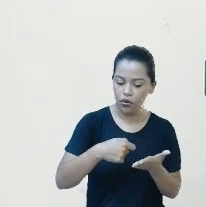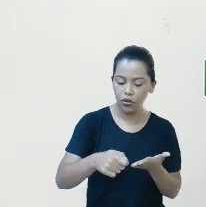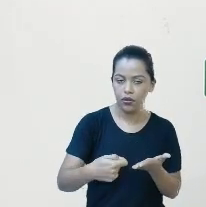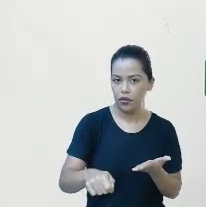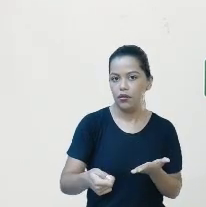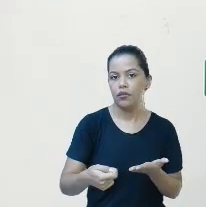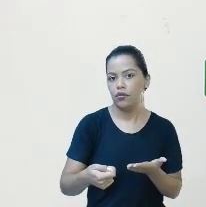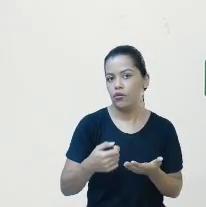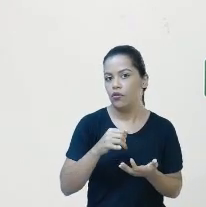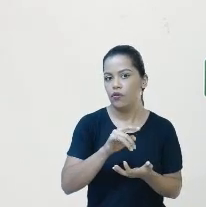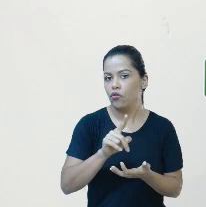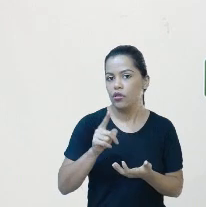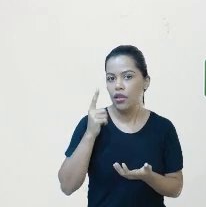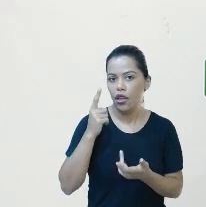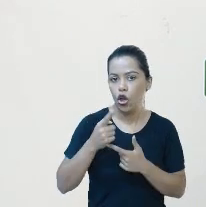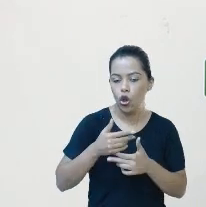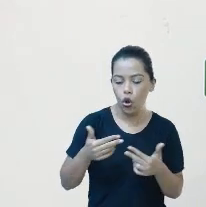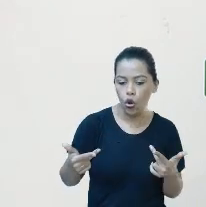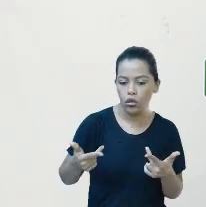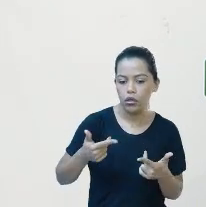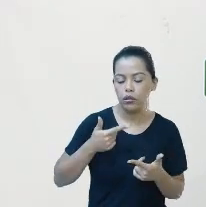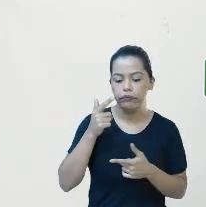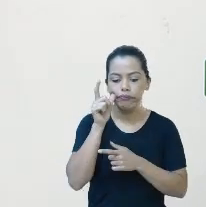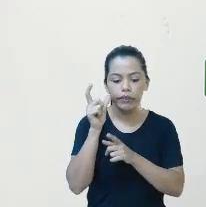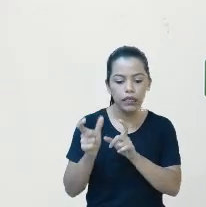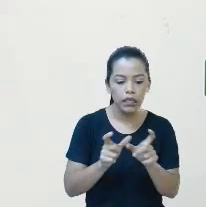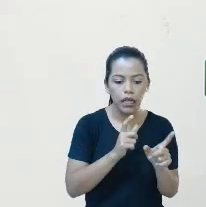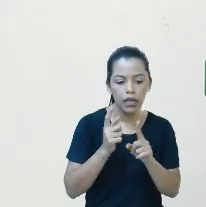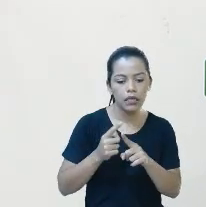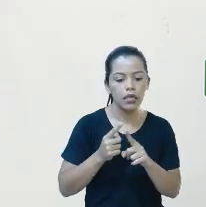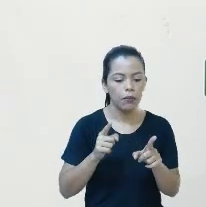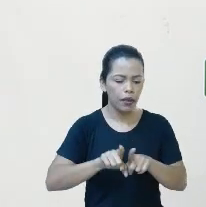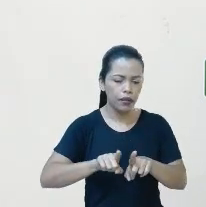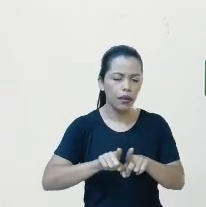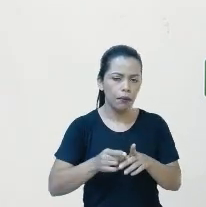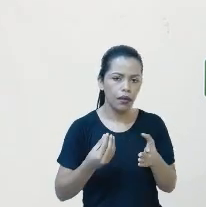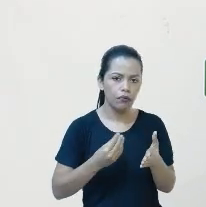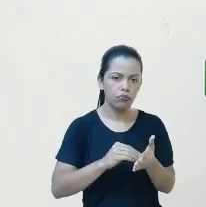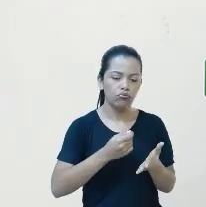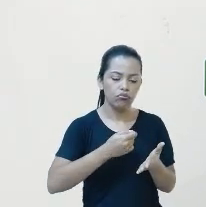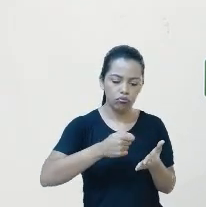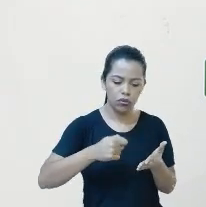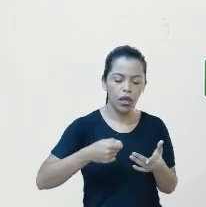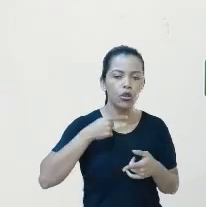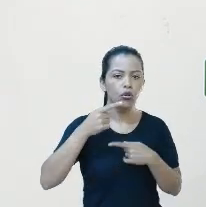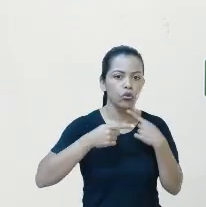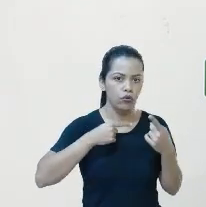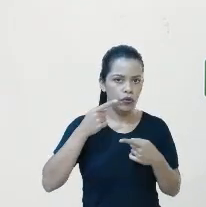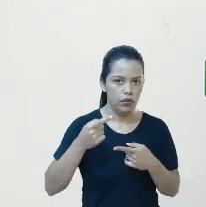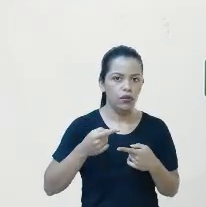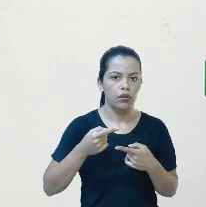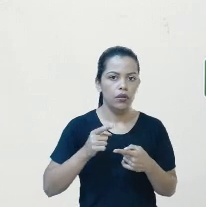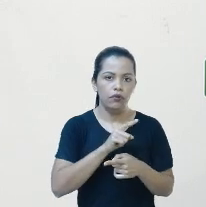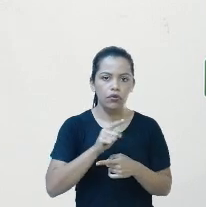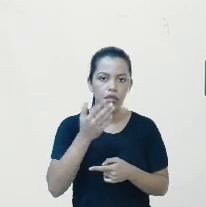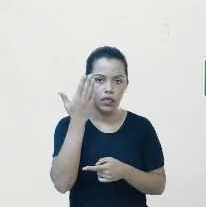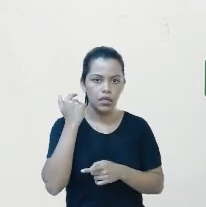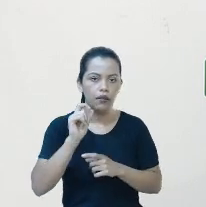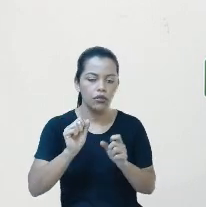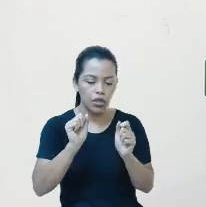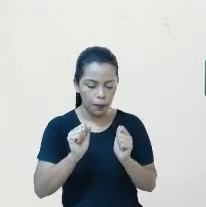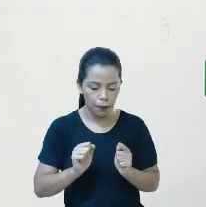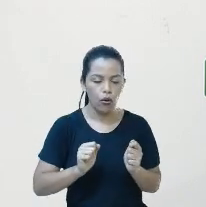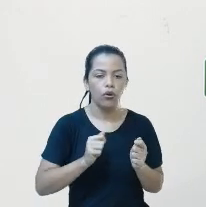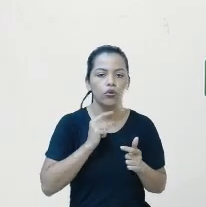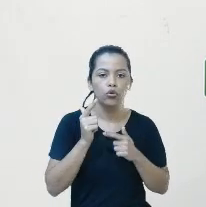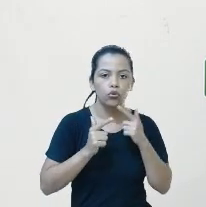tanto o que você achar de interessante, quanto às tuas dúvidas, sabendo que você pode tirar essas dúvidas que vão surgir